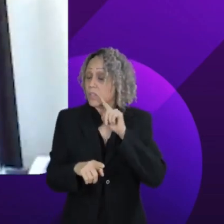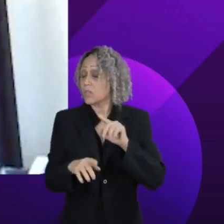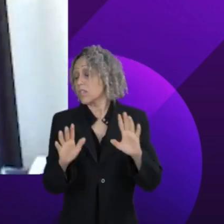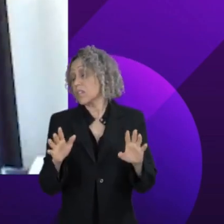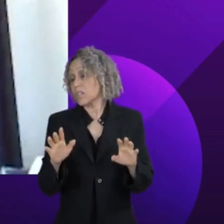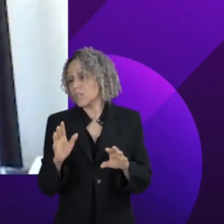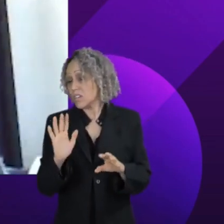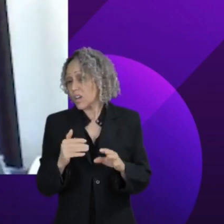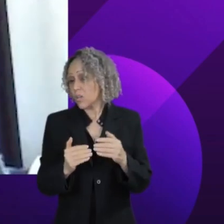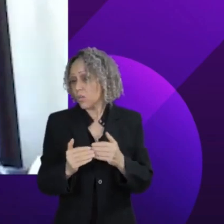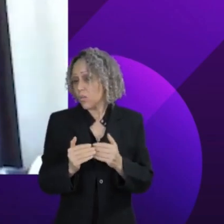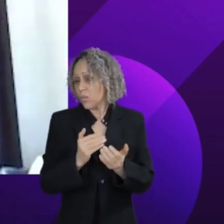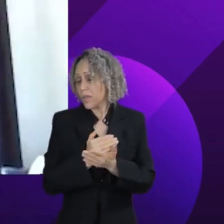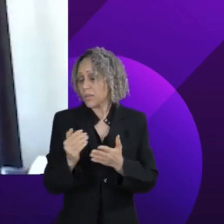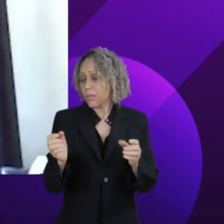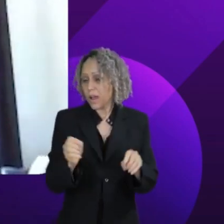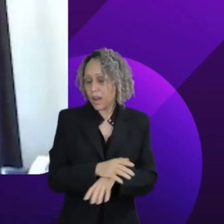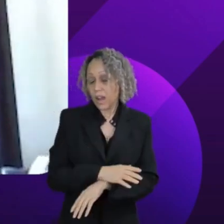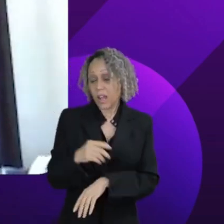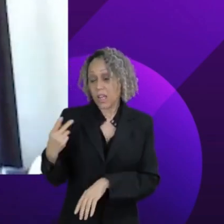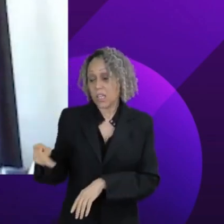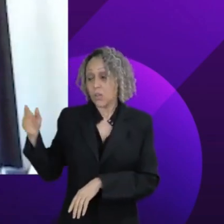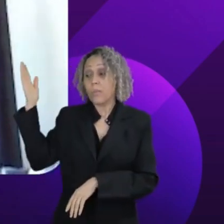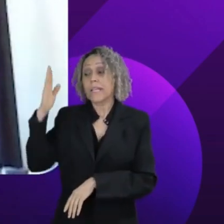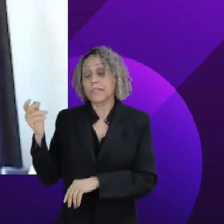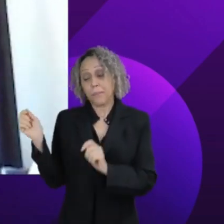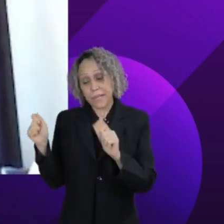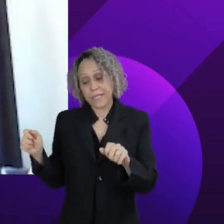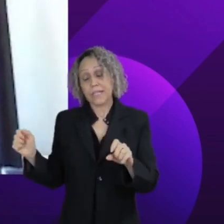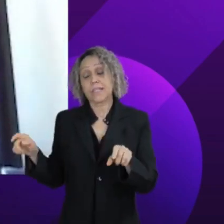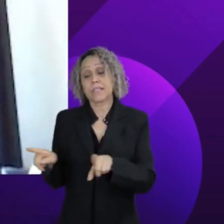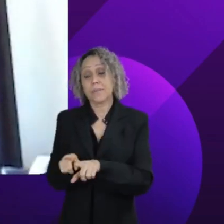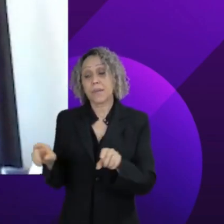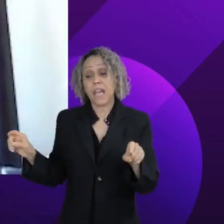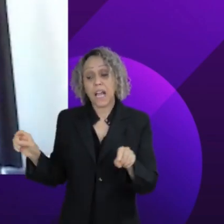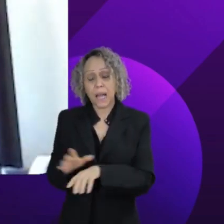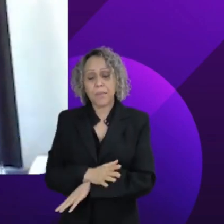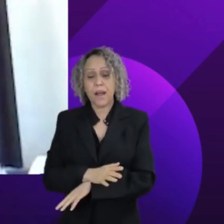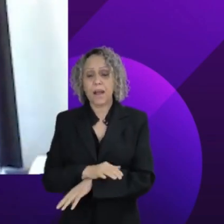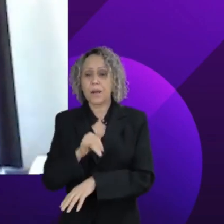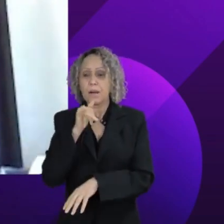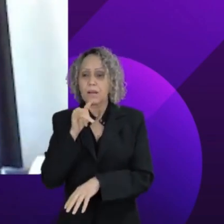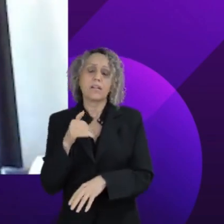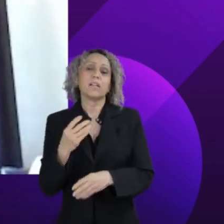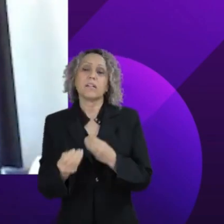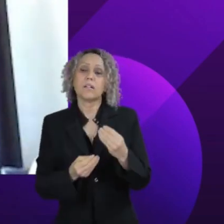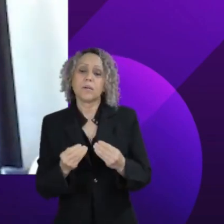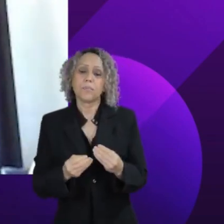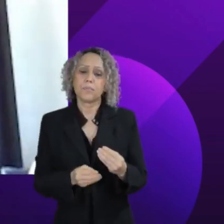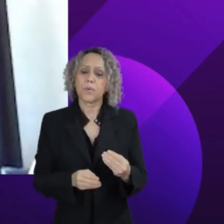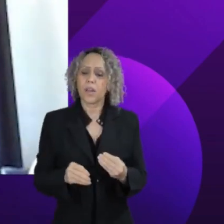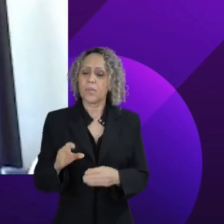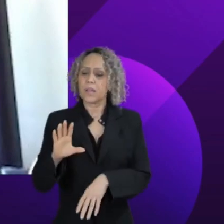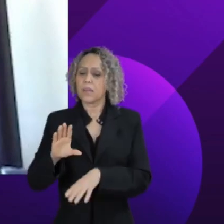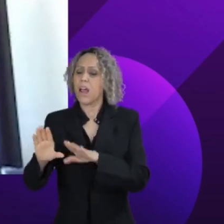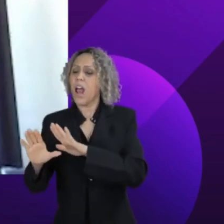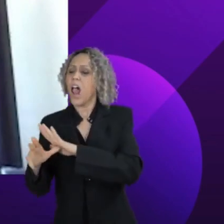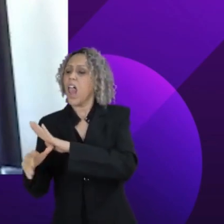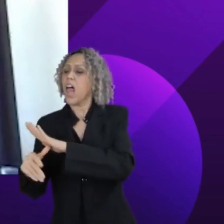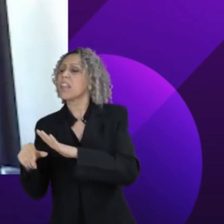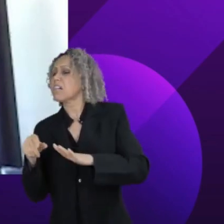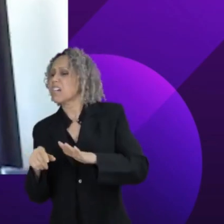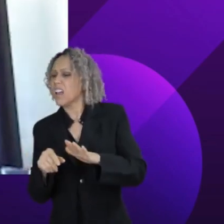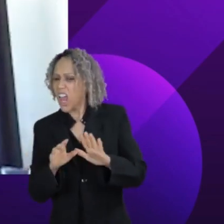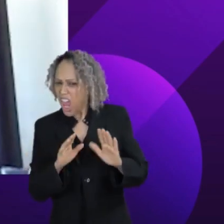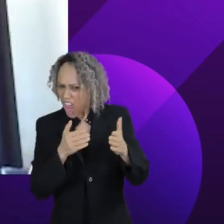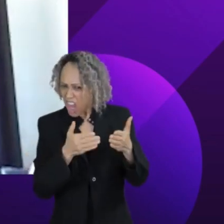pensar, pensando essas eleições, pensando as denúncias que a gente precisa fazer. A gente precisa continuar denunciando a violência